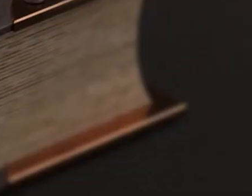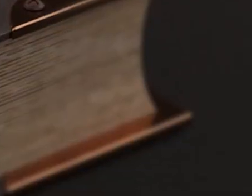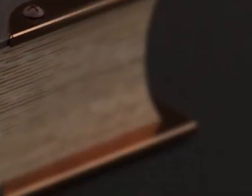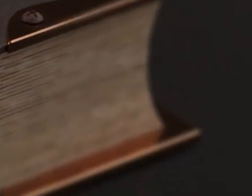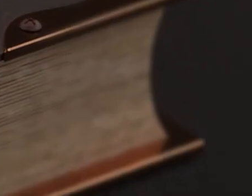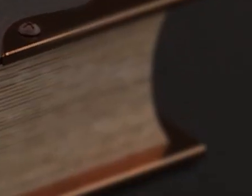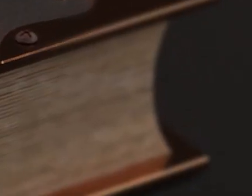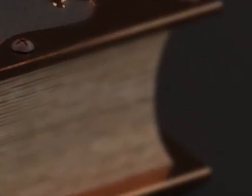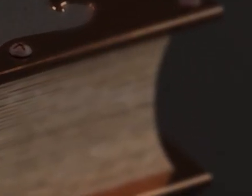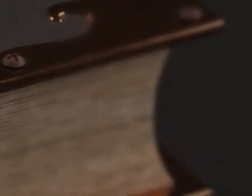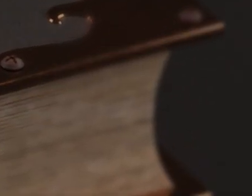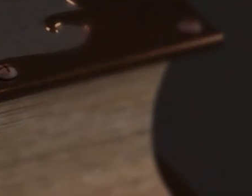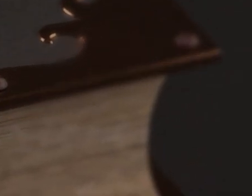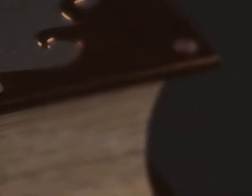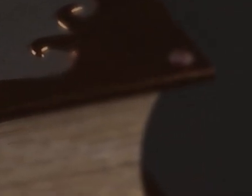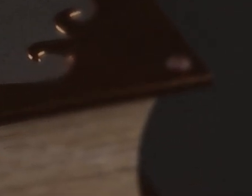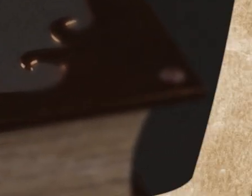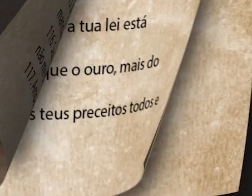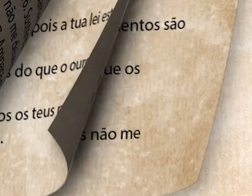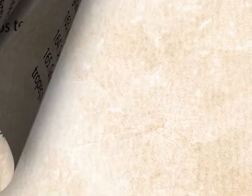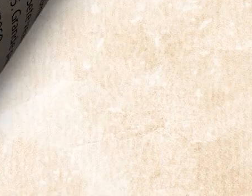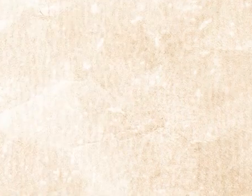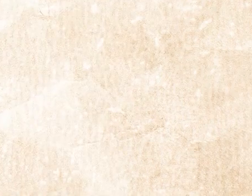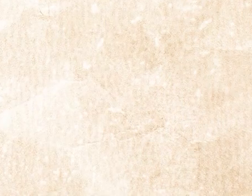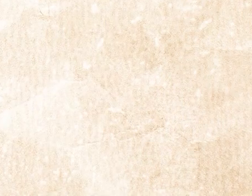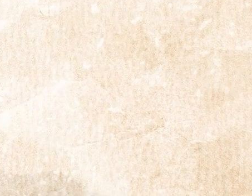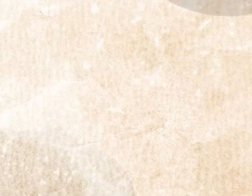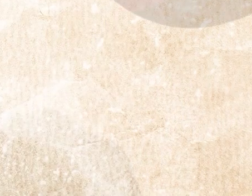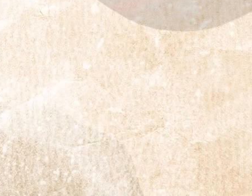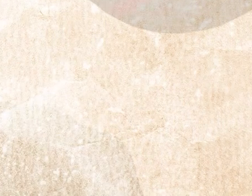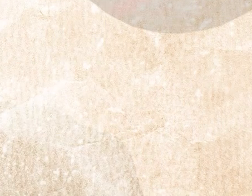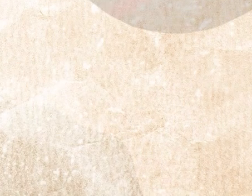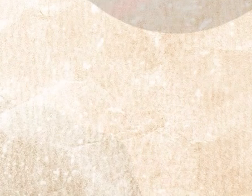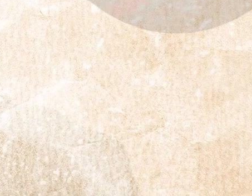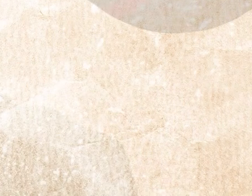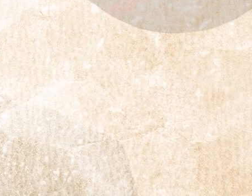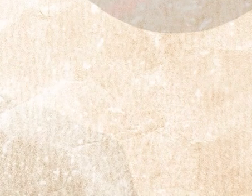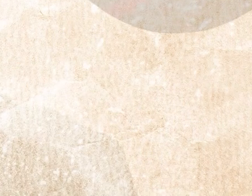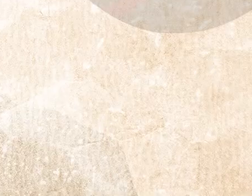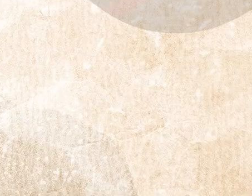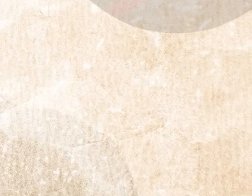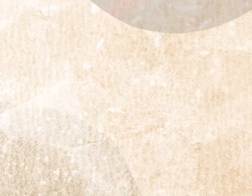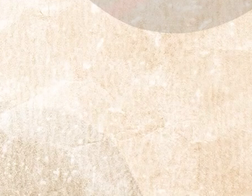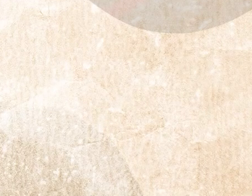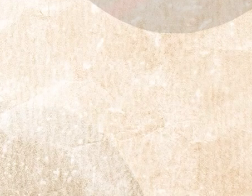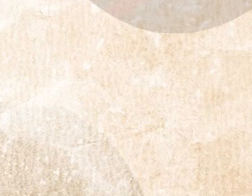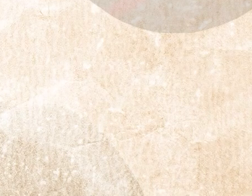todos.